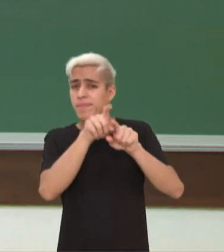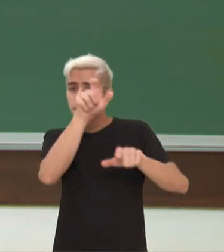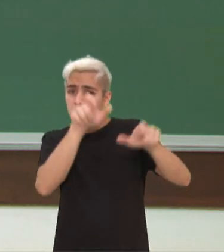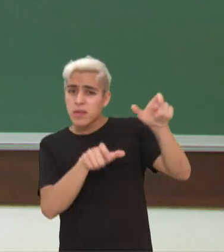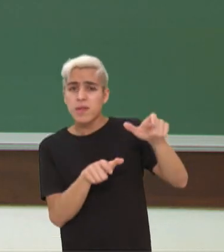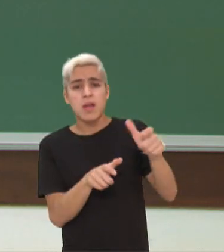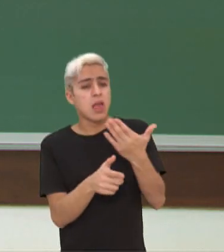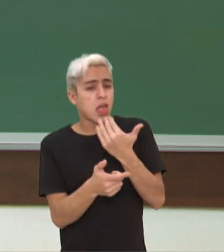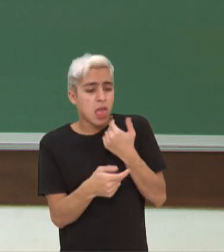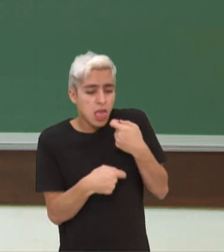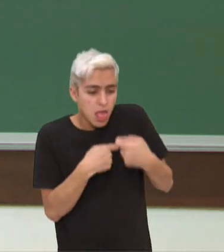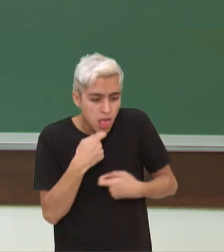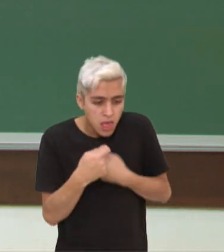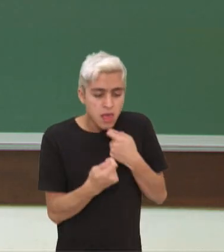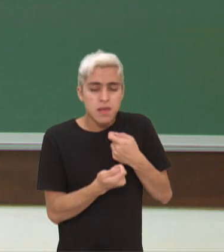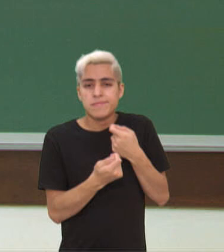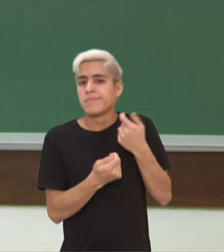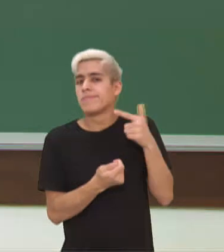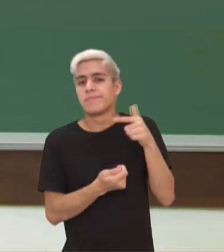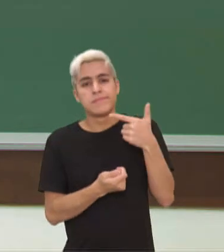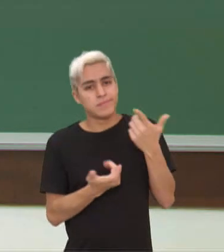não têm acesso a alimentos.